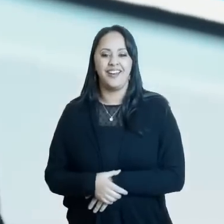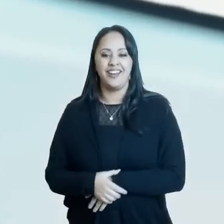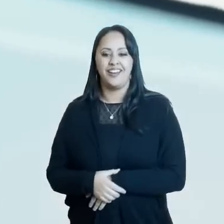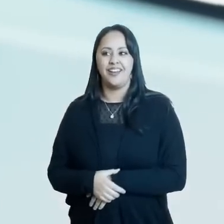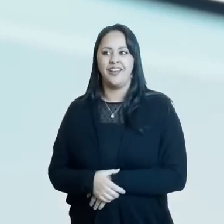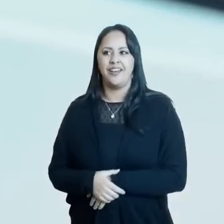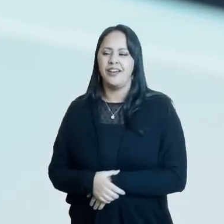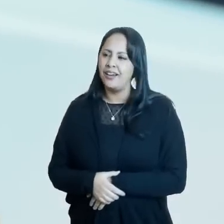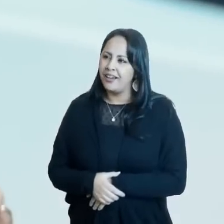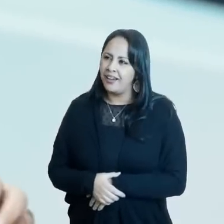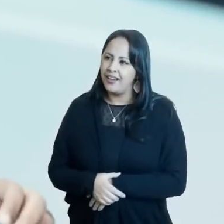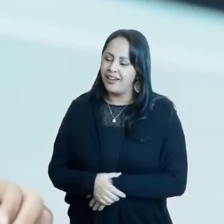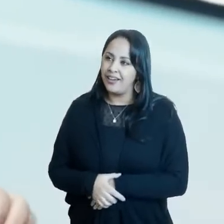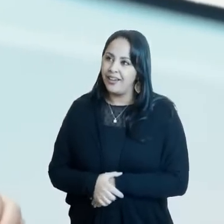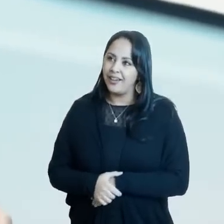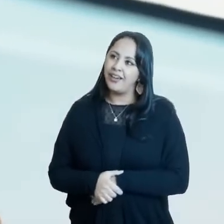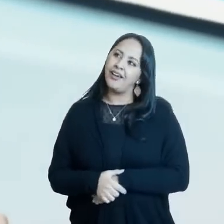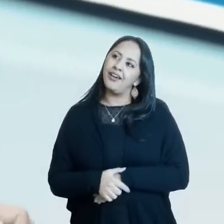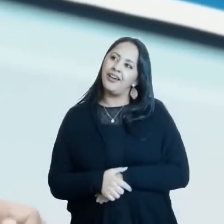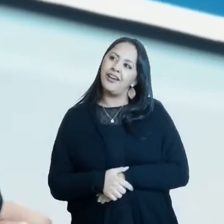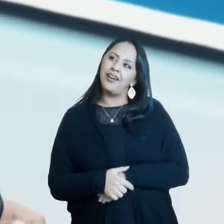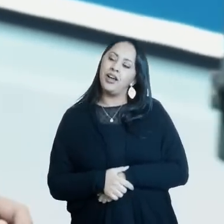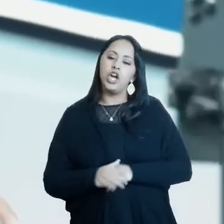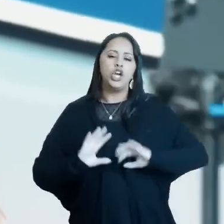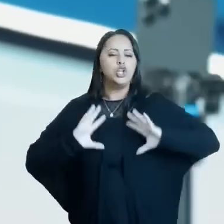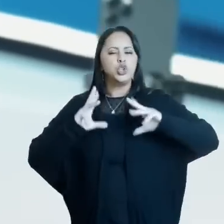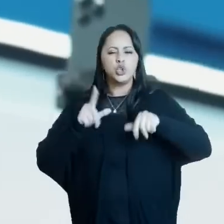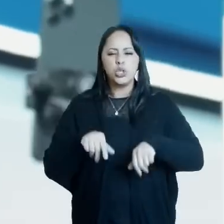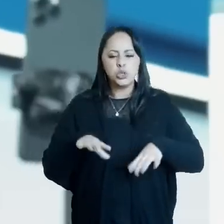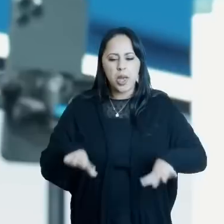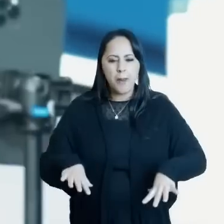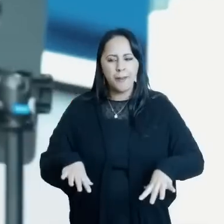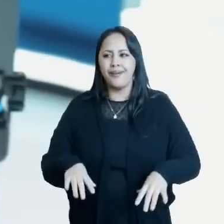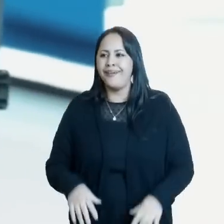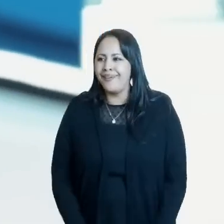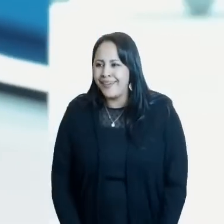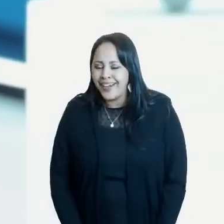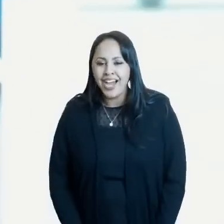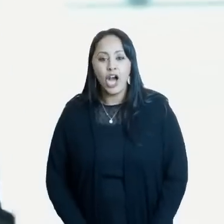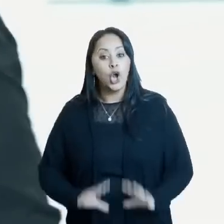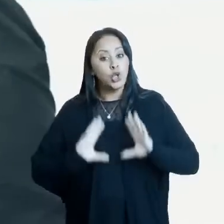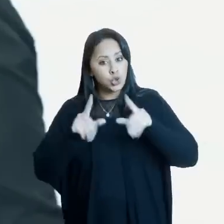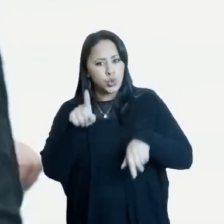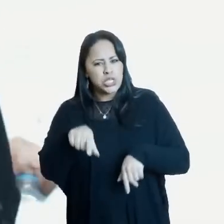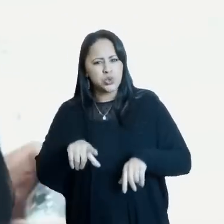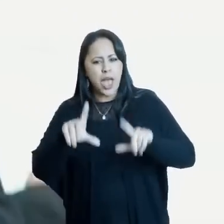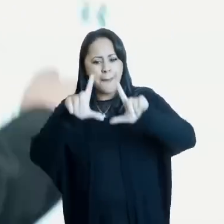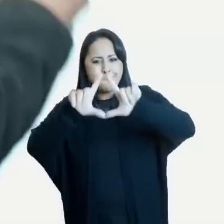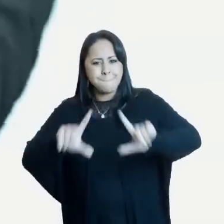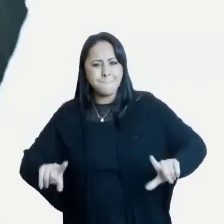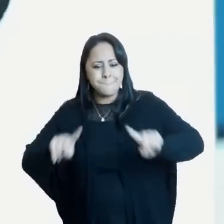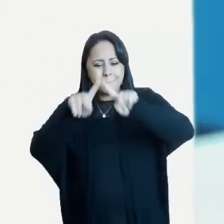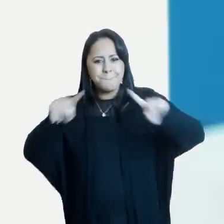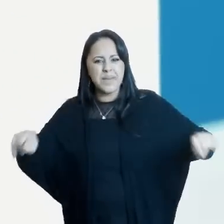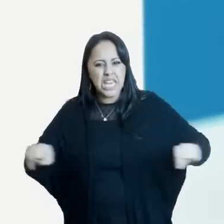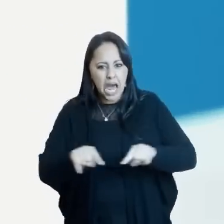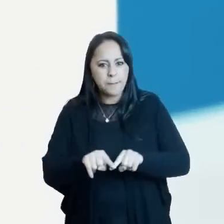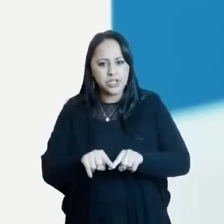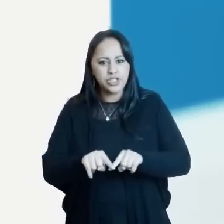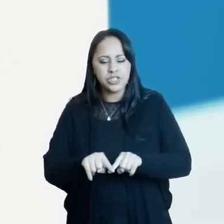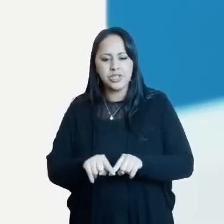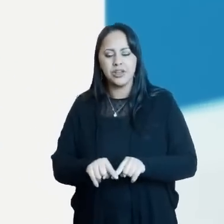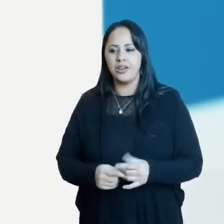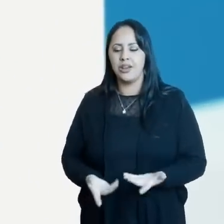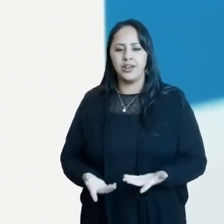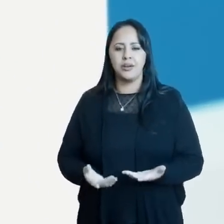Doutor Ricardo, alguma coisa. Tudo isso é pirâmide, Kaiser? Te admiro muito, te sigo pelo homem de Deus que você